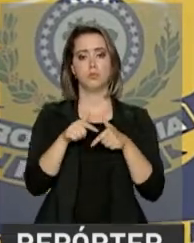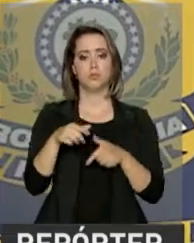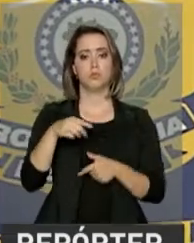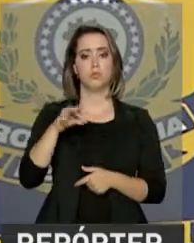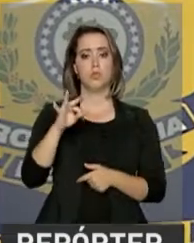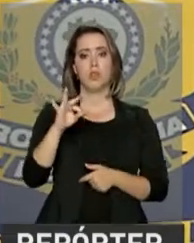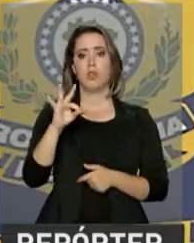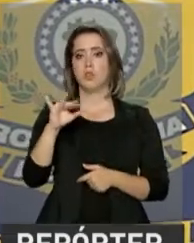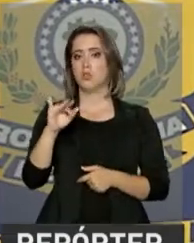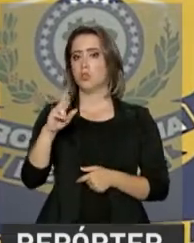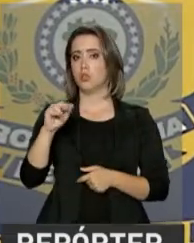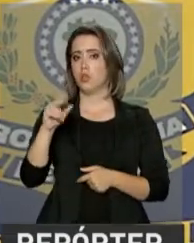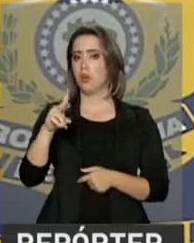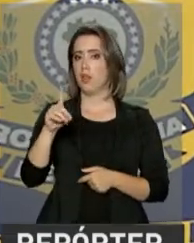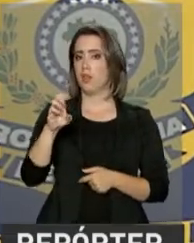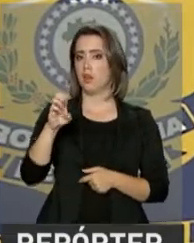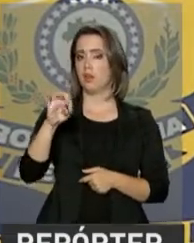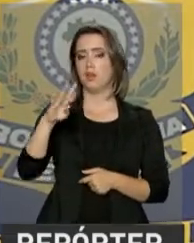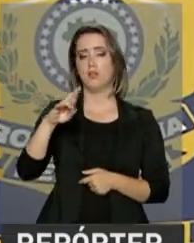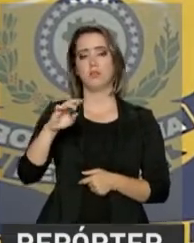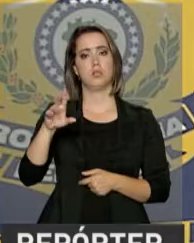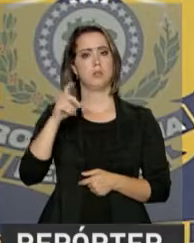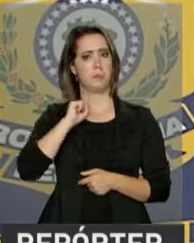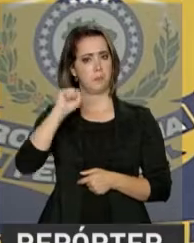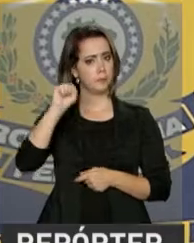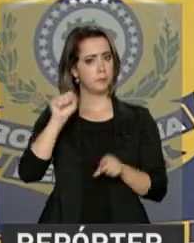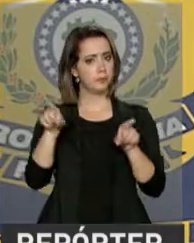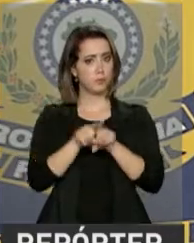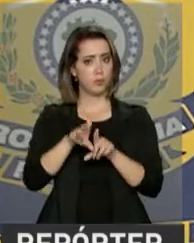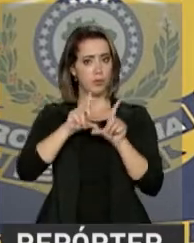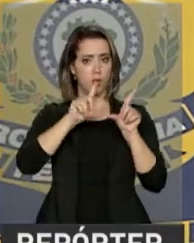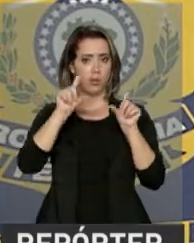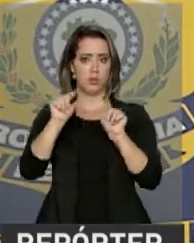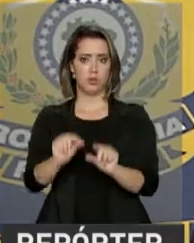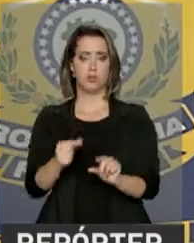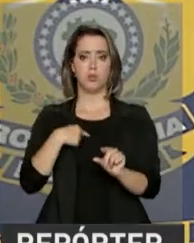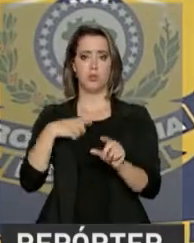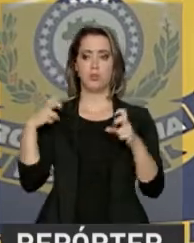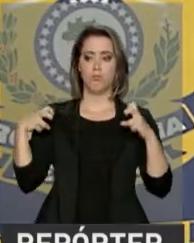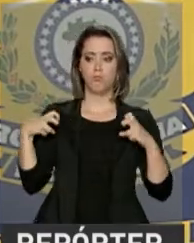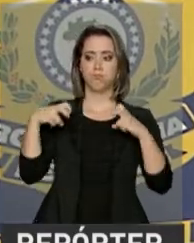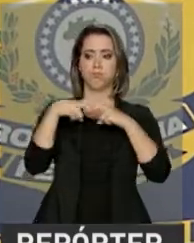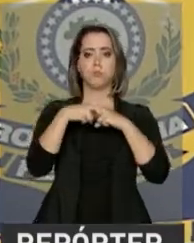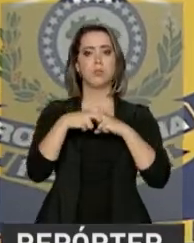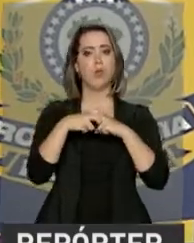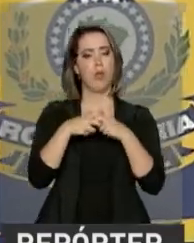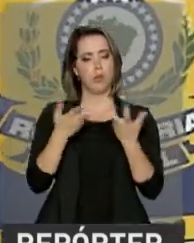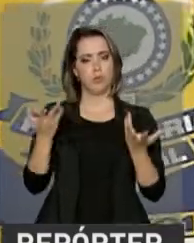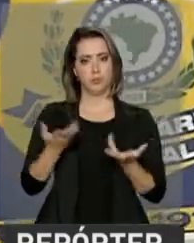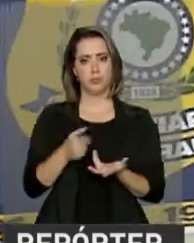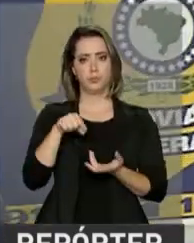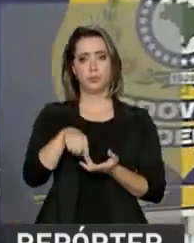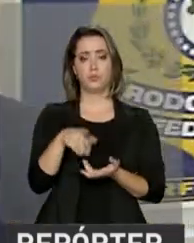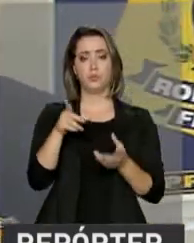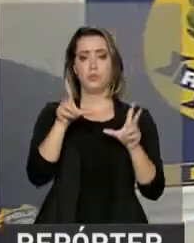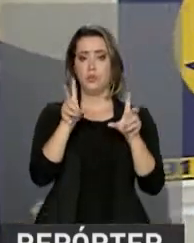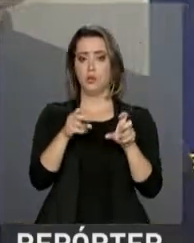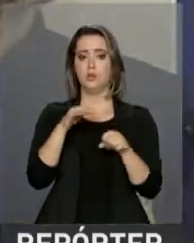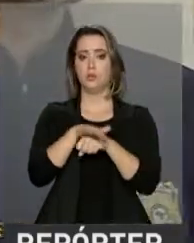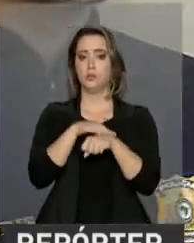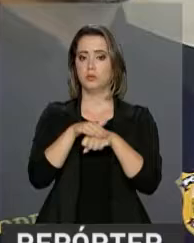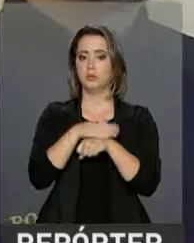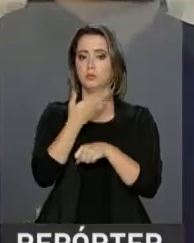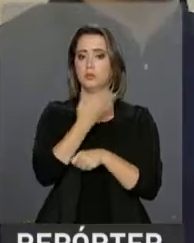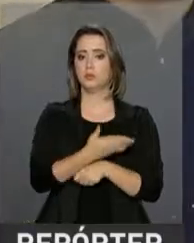tiradentes o objetivo é reduzir o número de acidentes nas estradas sobre o assunto eu converso agora com anderson podes